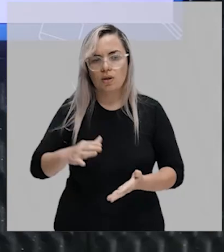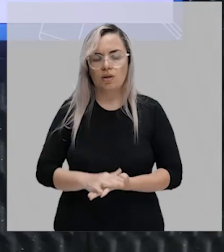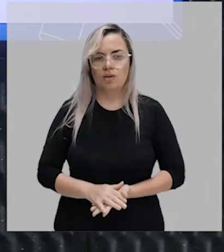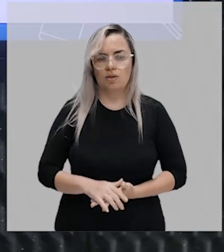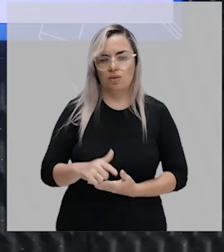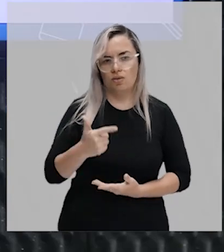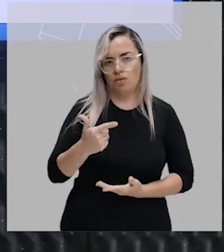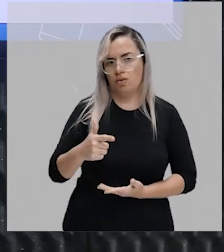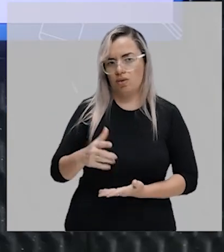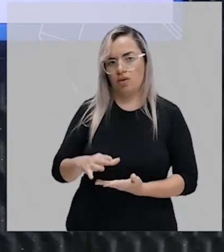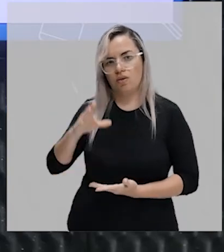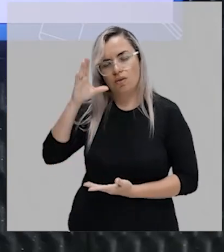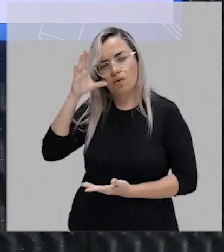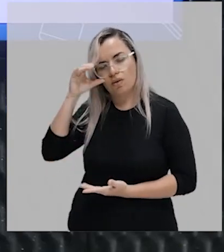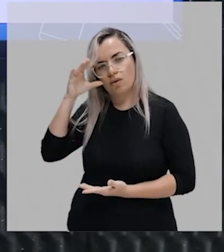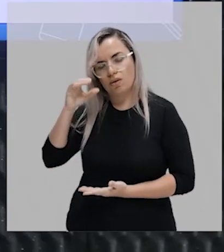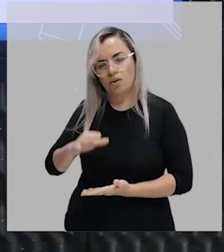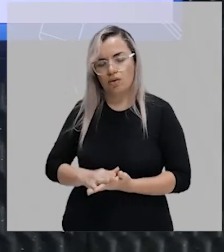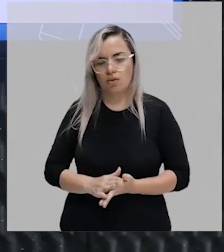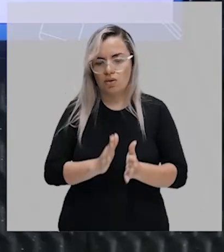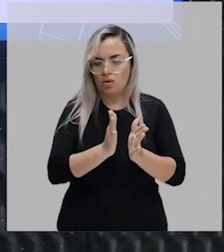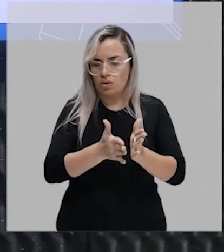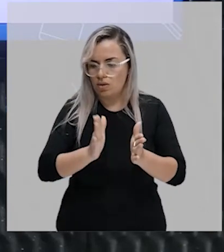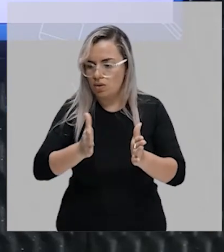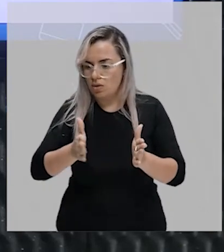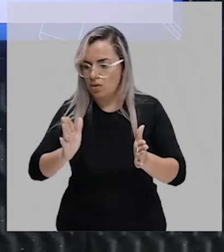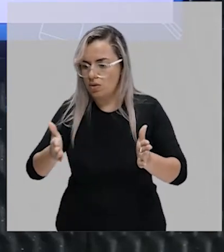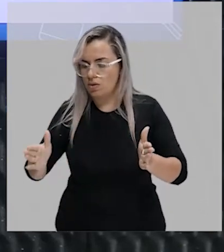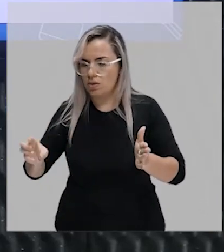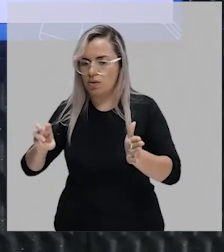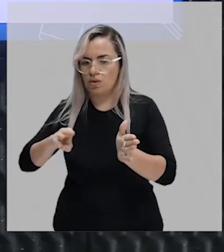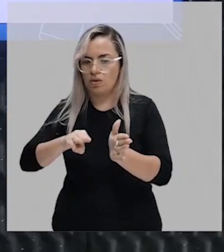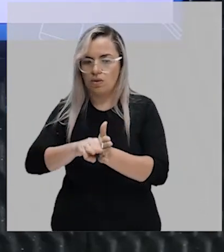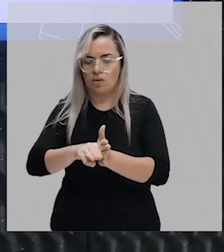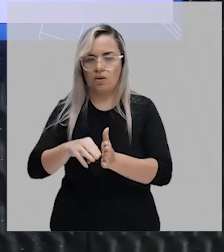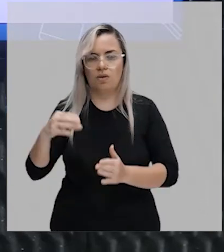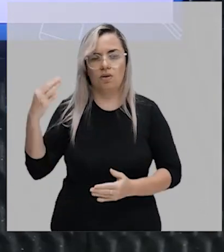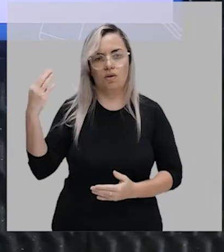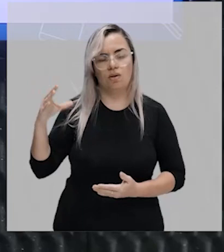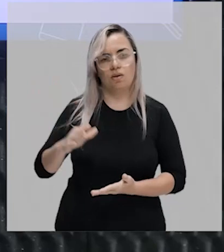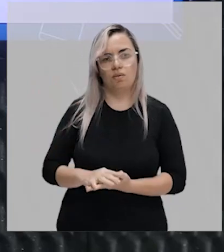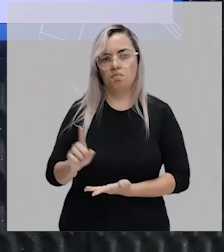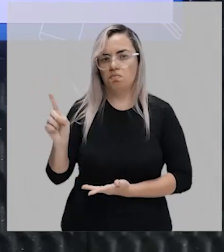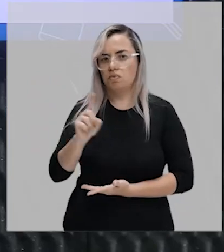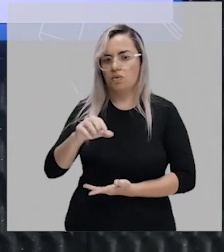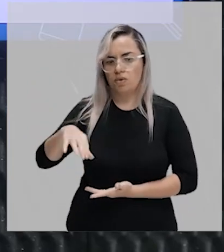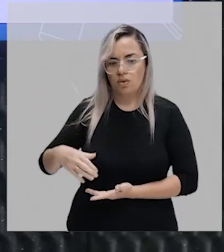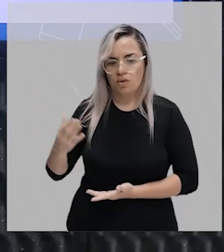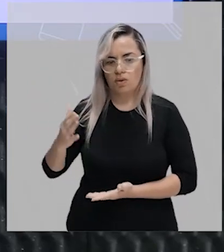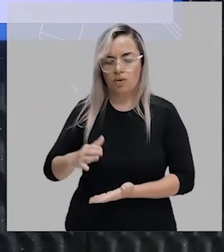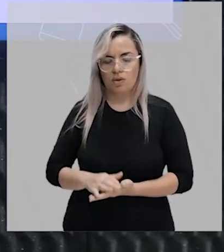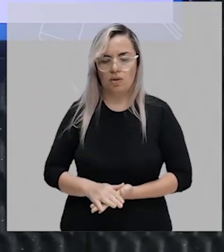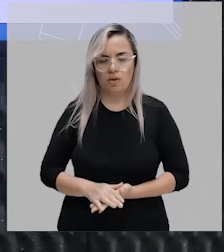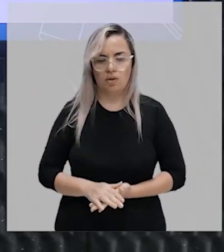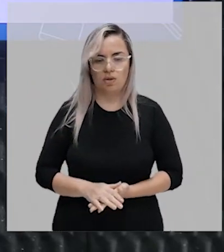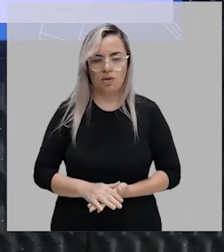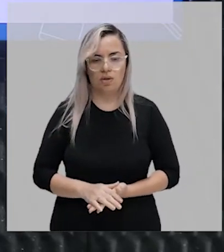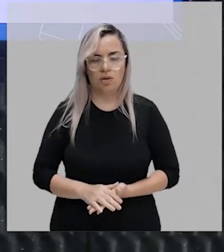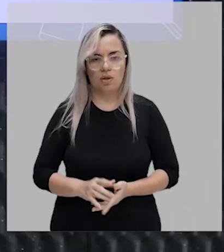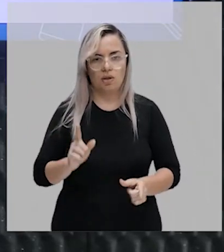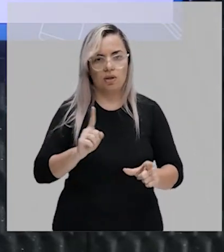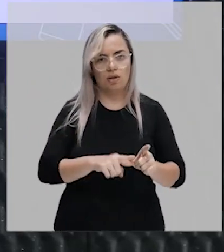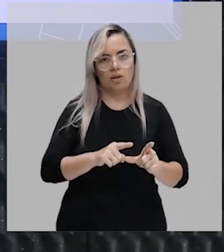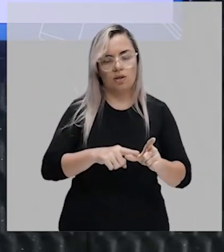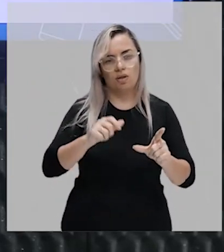a curiosidade, os demais passos do método científico não vai acontecer, tá certo? Então, aqui a letra A não vai